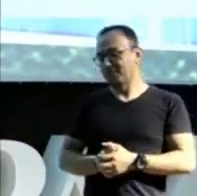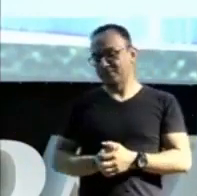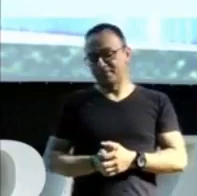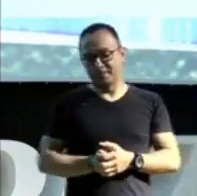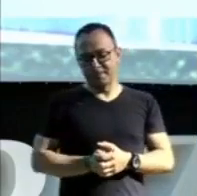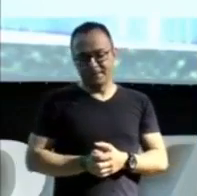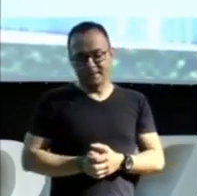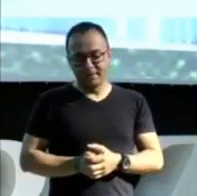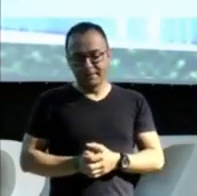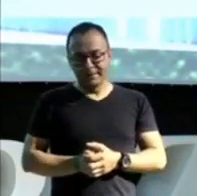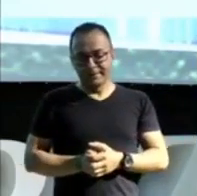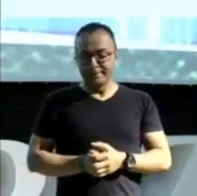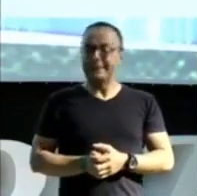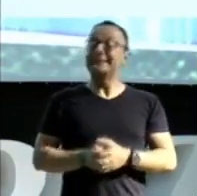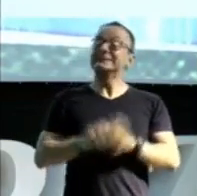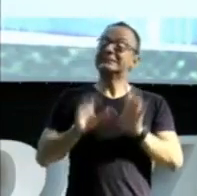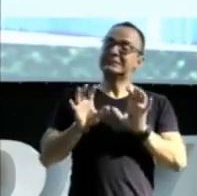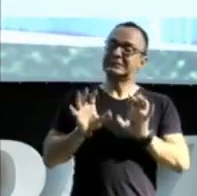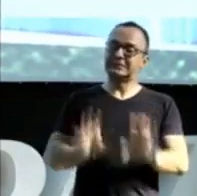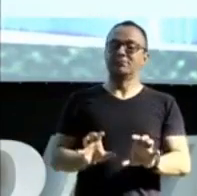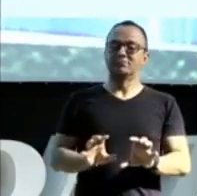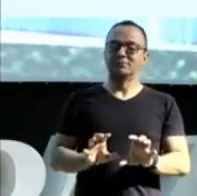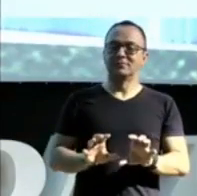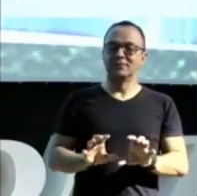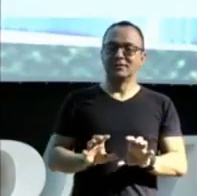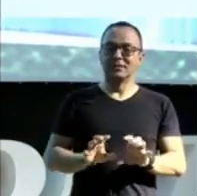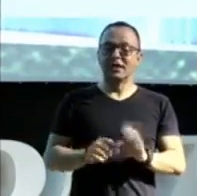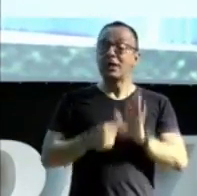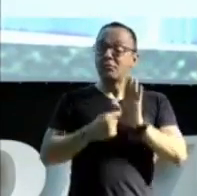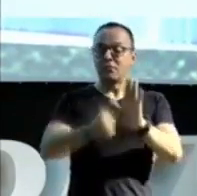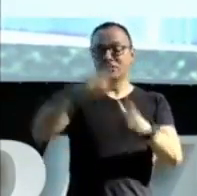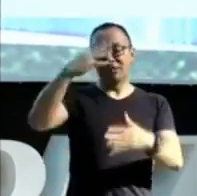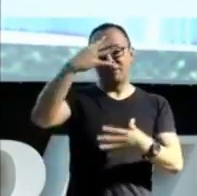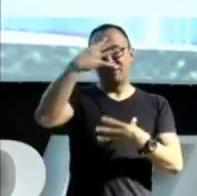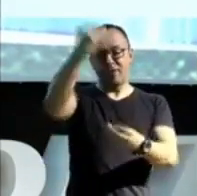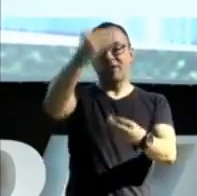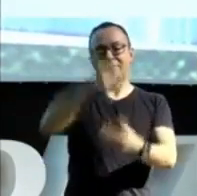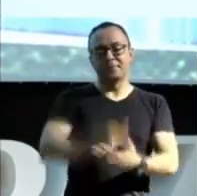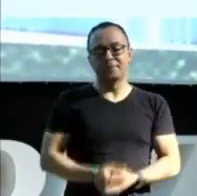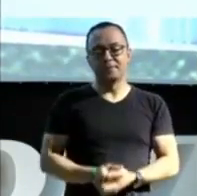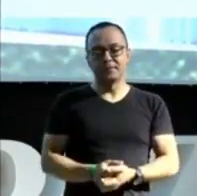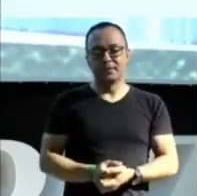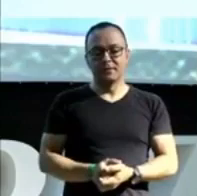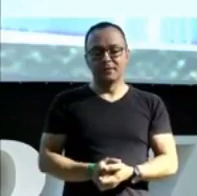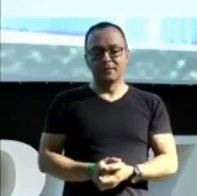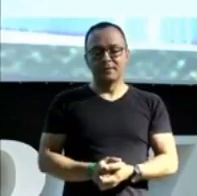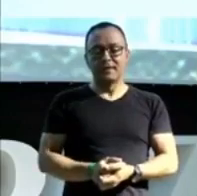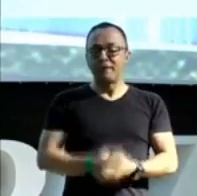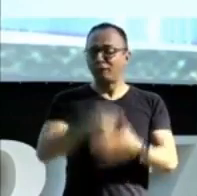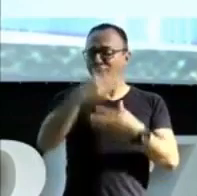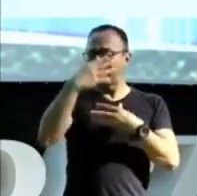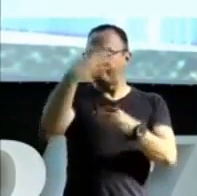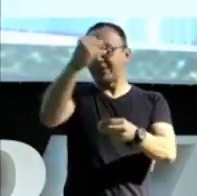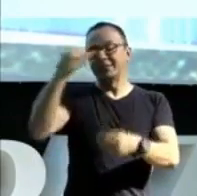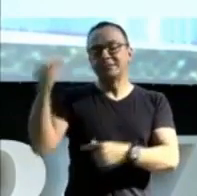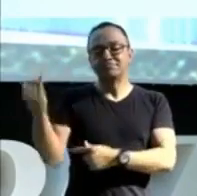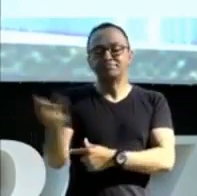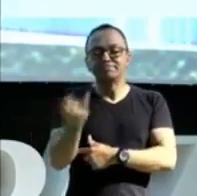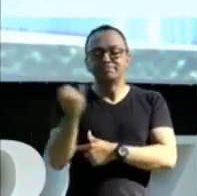E é assim que se trabalha a fé, que é um elemento seguro, pleno,